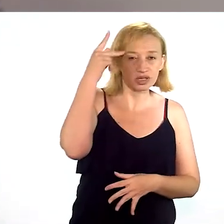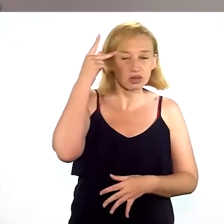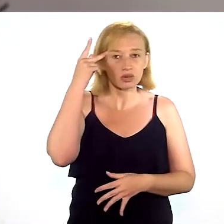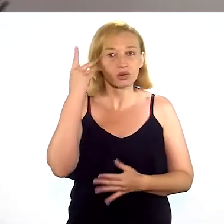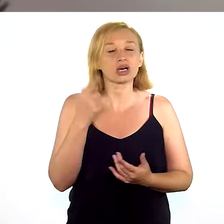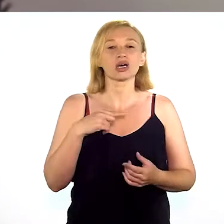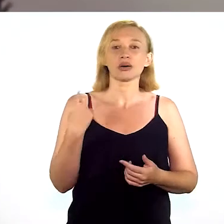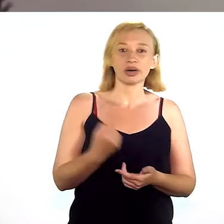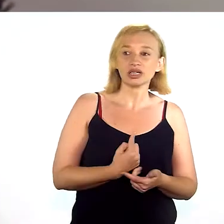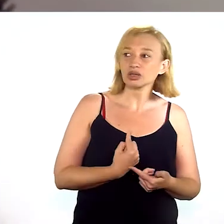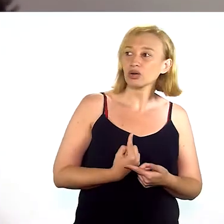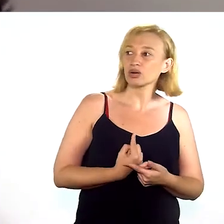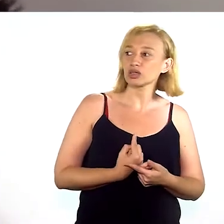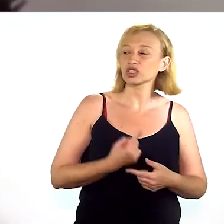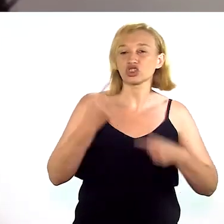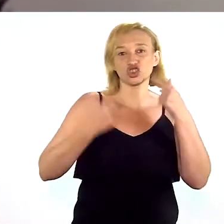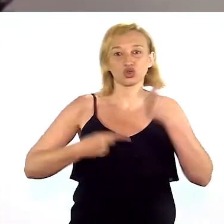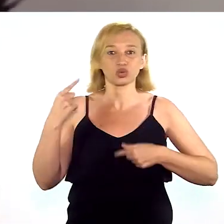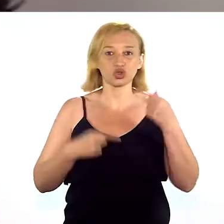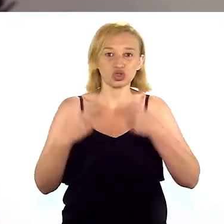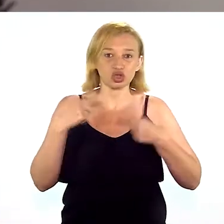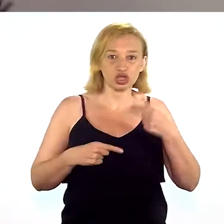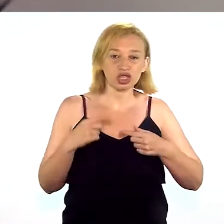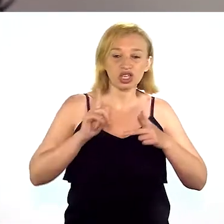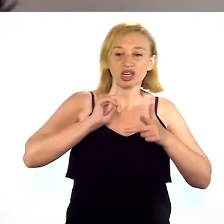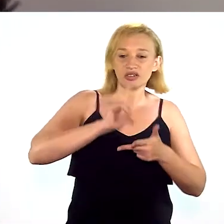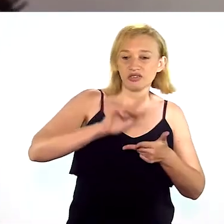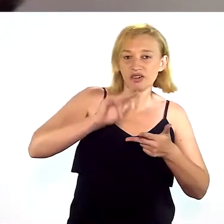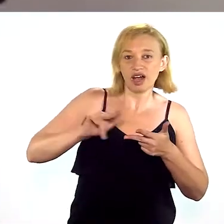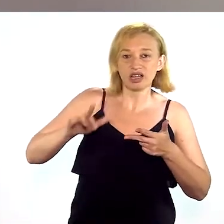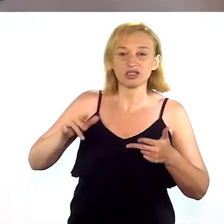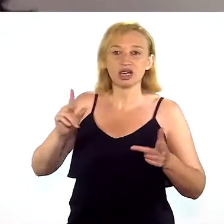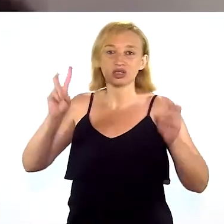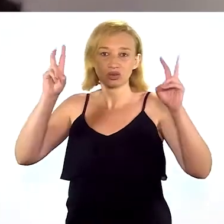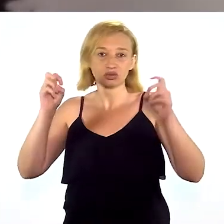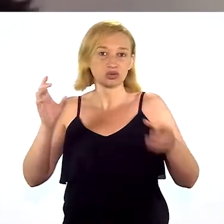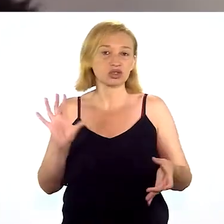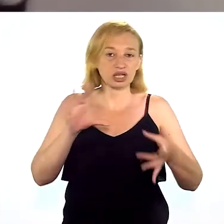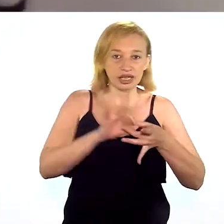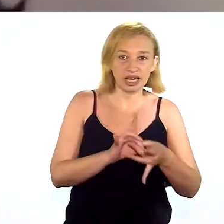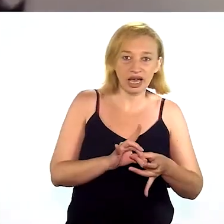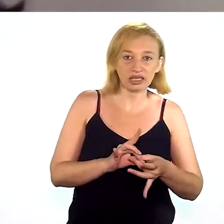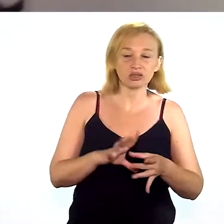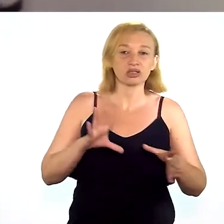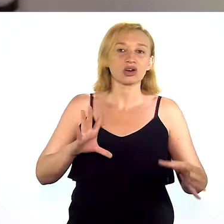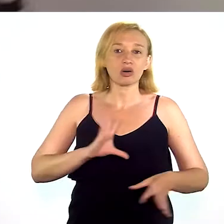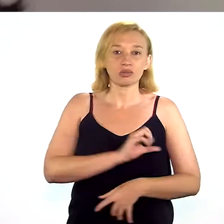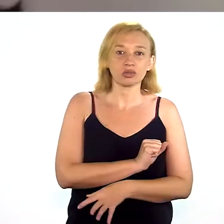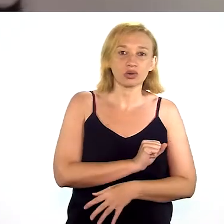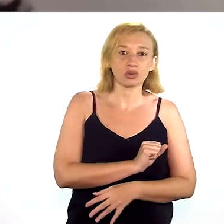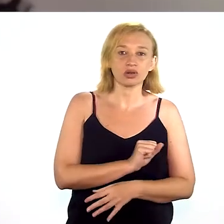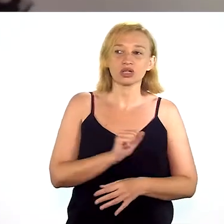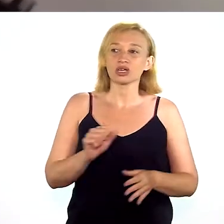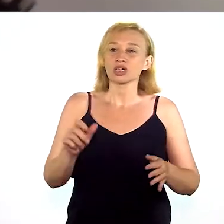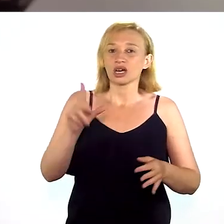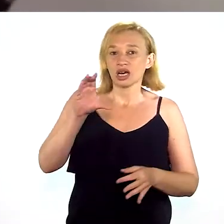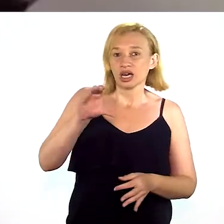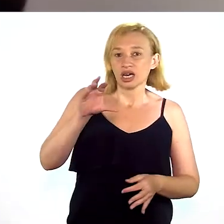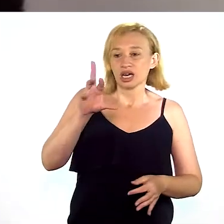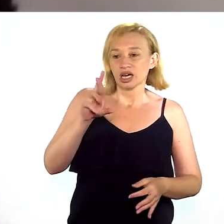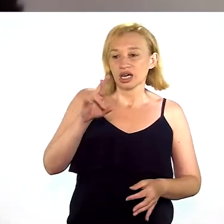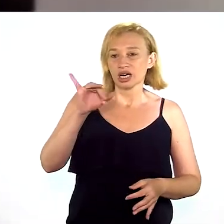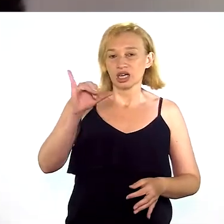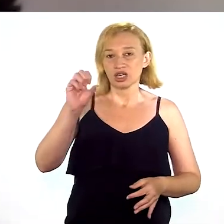amor. Né? Isso para a gente, nesses tempos de discutir uma série de questões ligadas às relações afetivas, tem uma